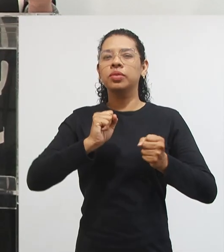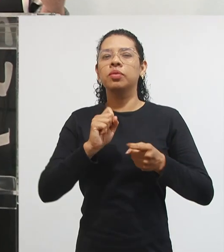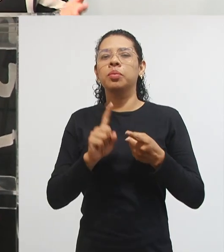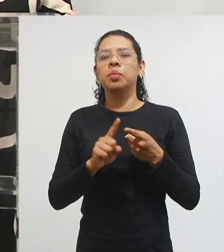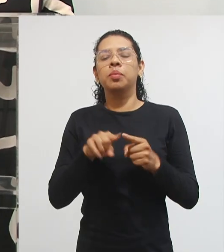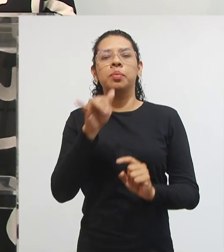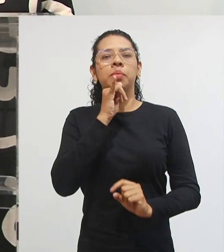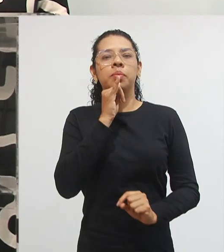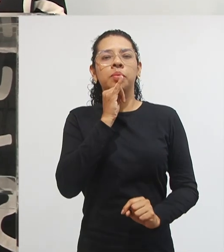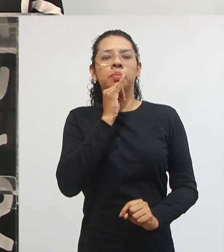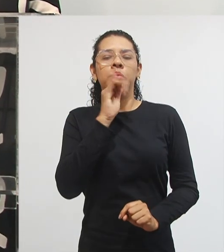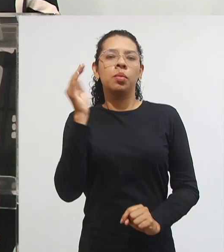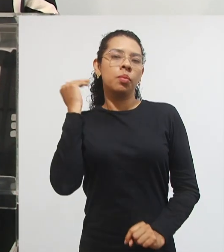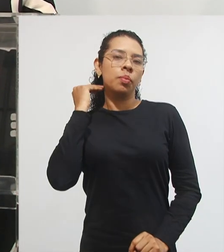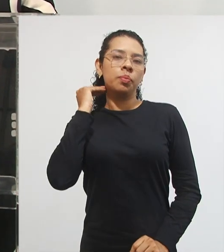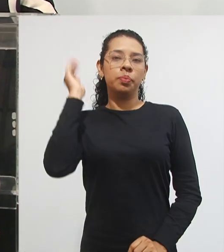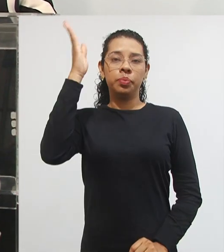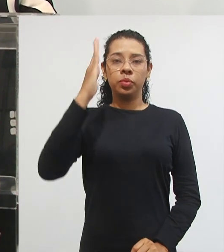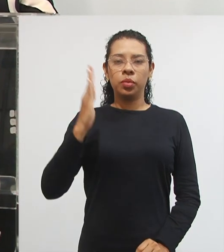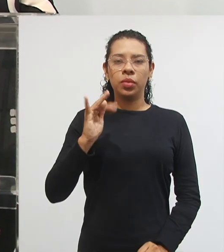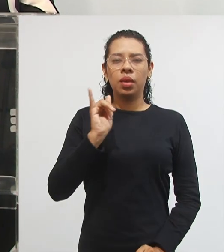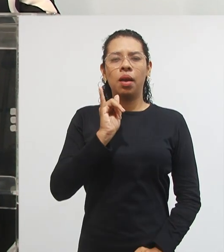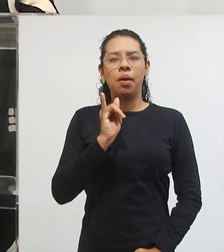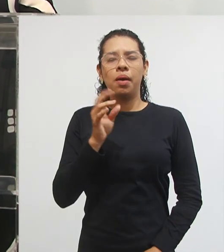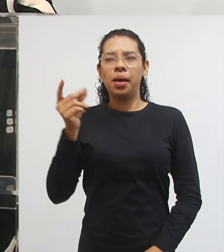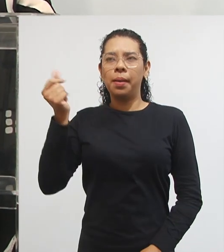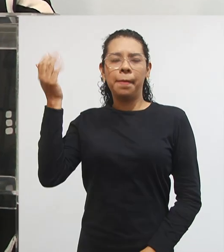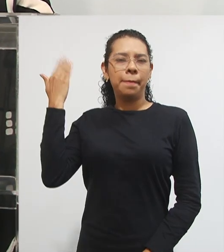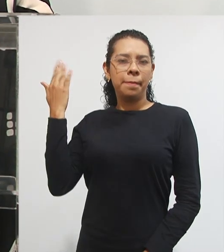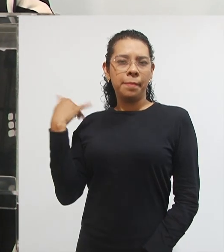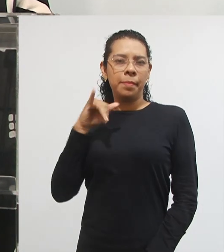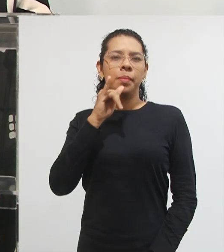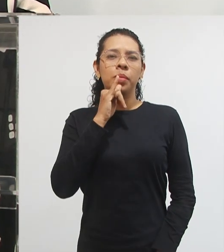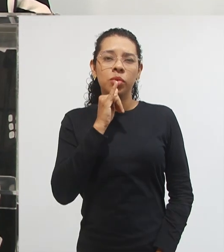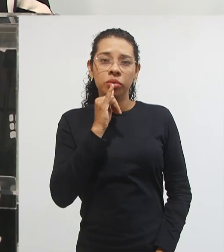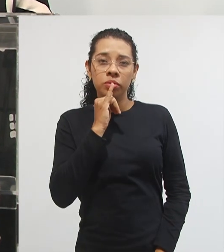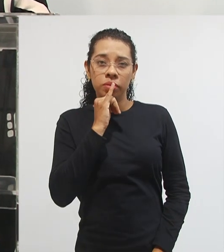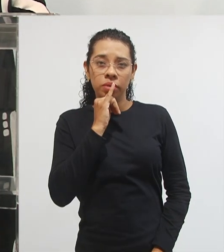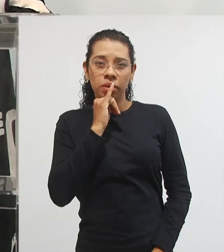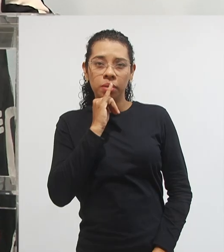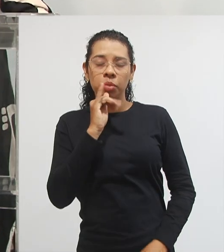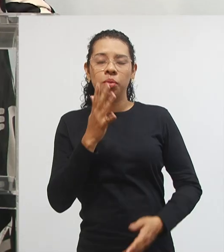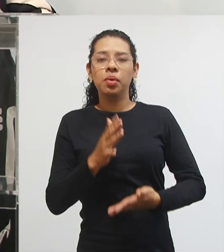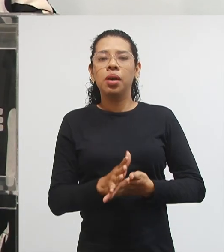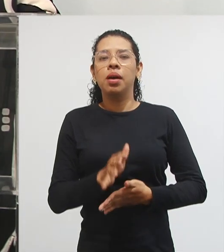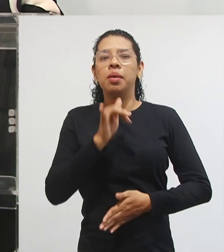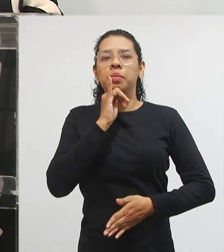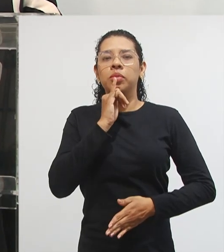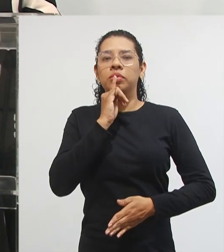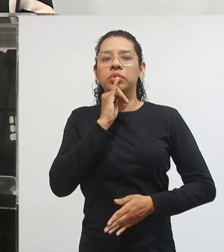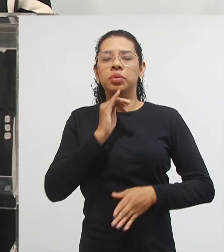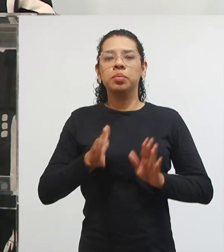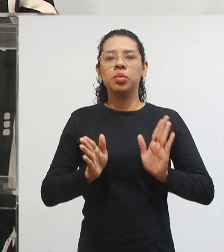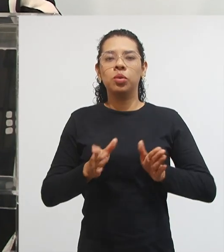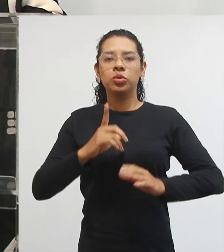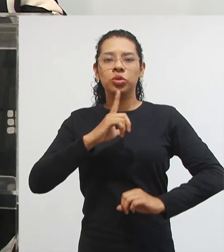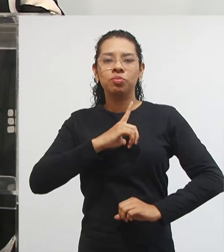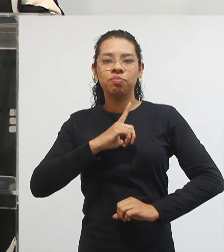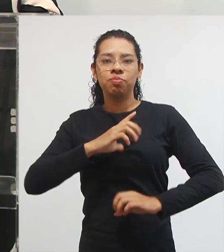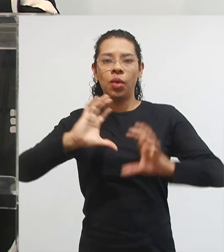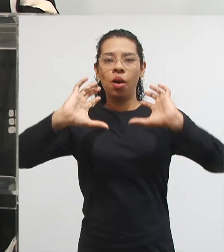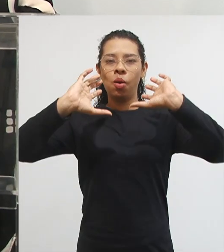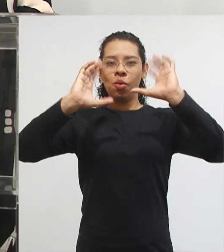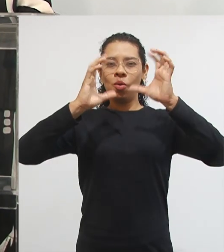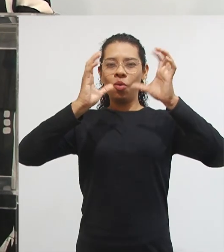do Brasil, já há muito tempo, por exemplo, patrocina o vôlei brasileiro. Então, nós já temos aquela imagem do